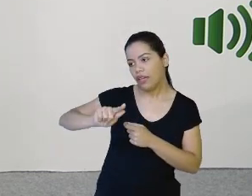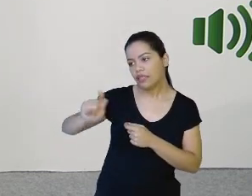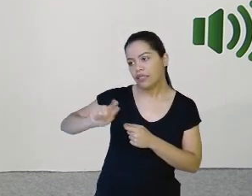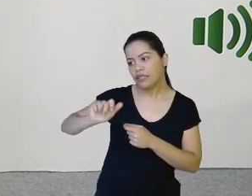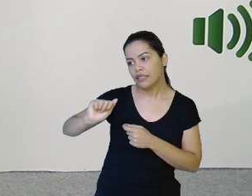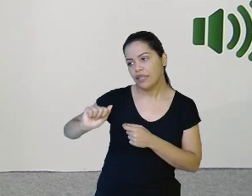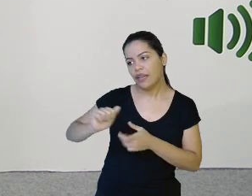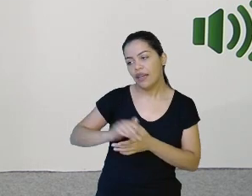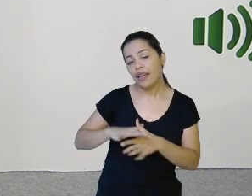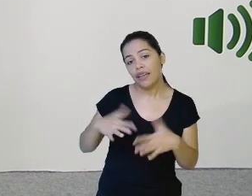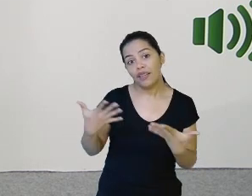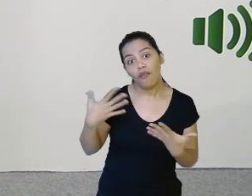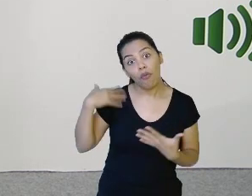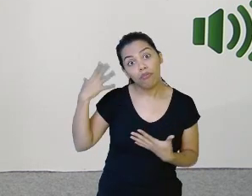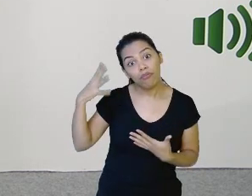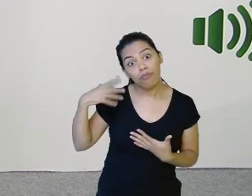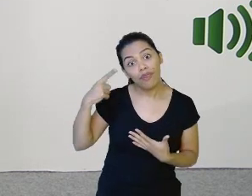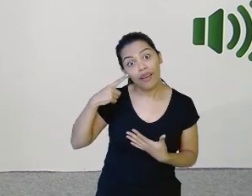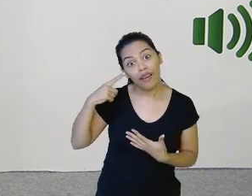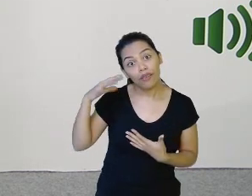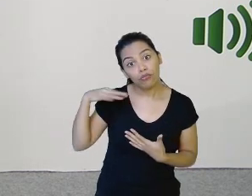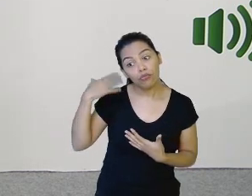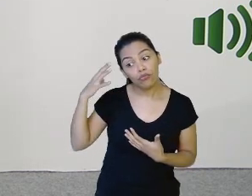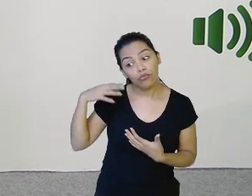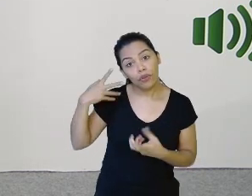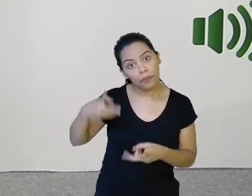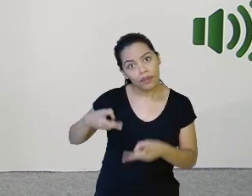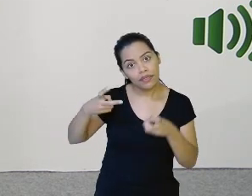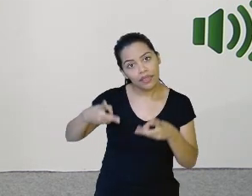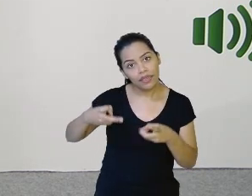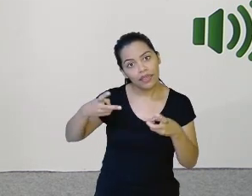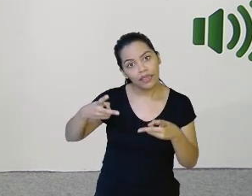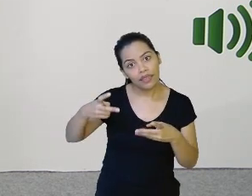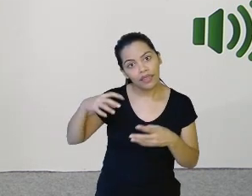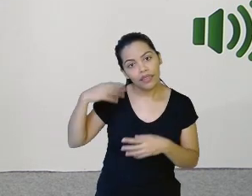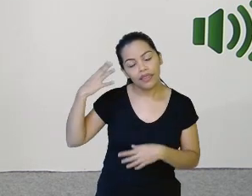tirar o som, professor. Olha aí, gente. Perceberam?